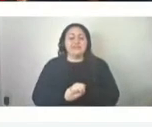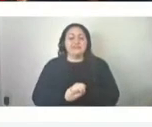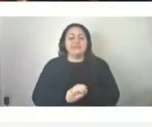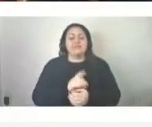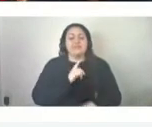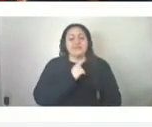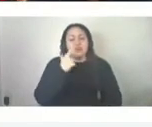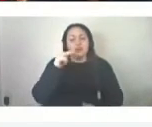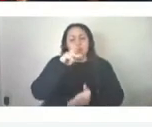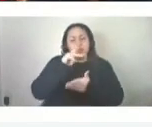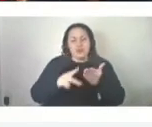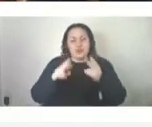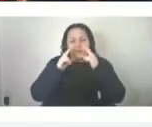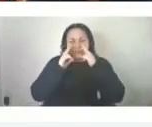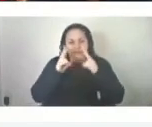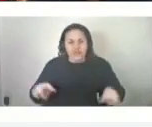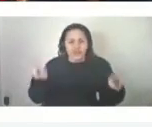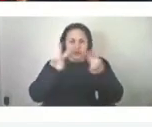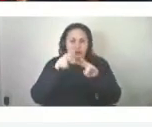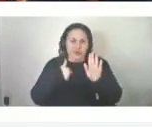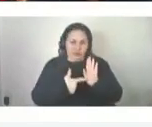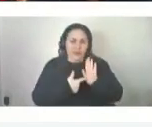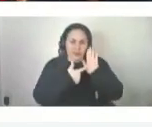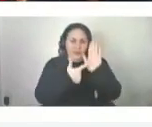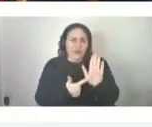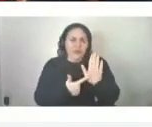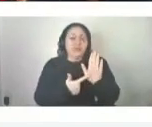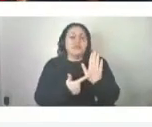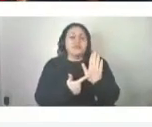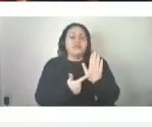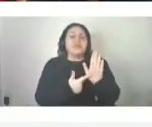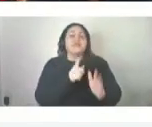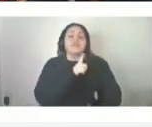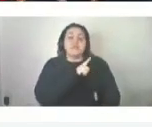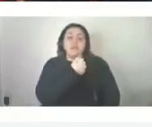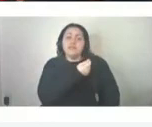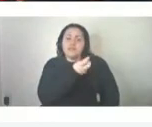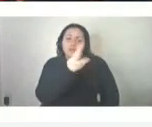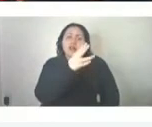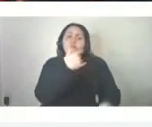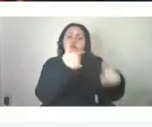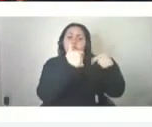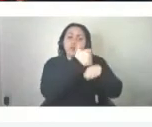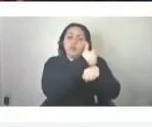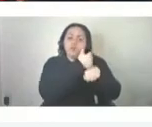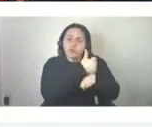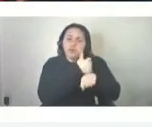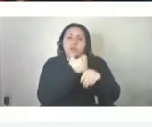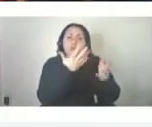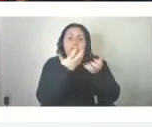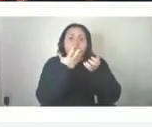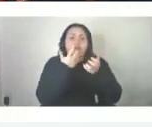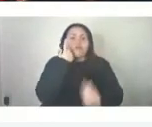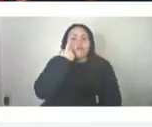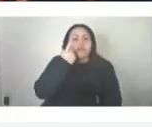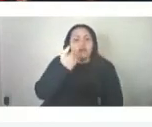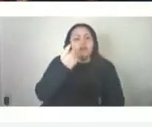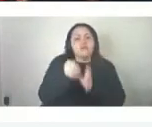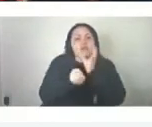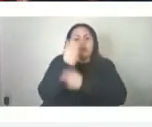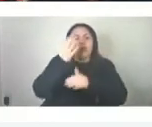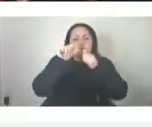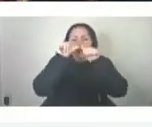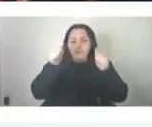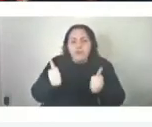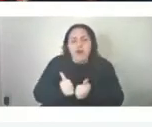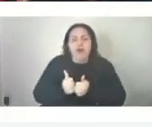vocês aí, de trabalhadores que tinham o desejo também de aprender a construir aquelas imagens que eu construía, animadas, que